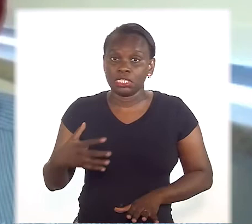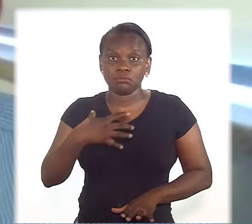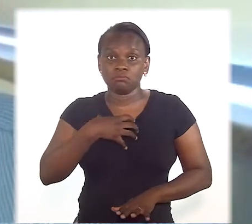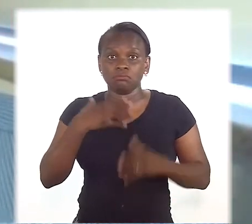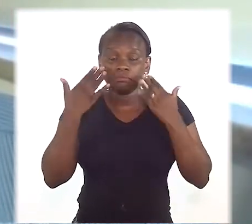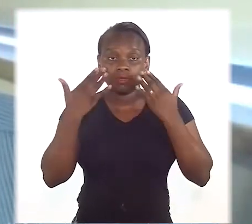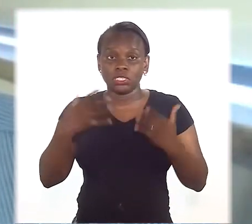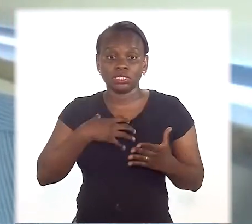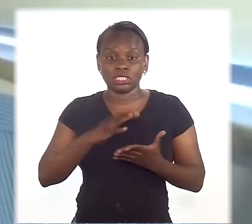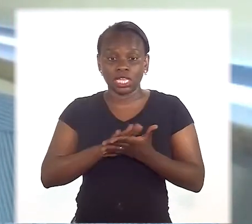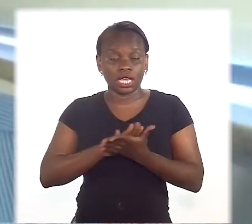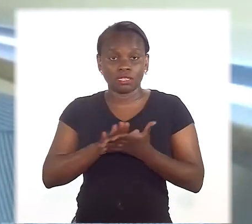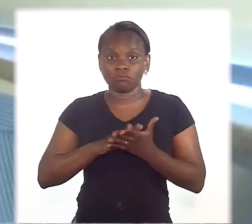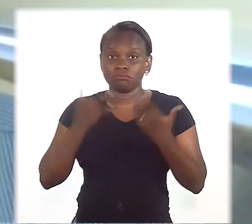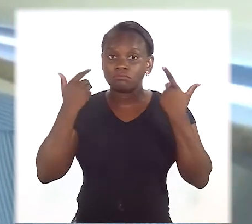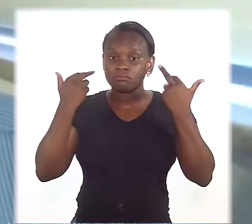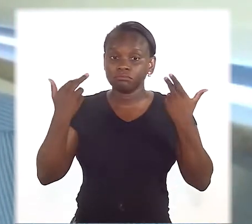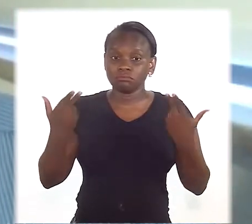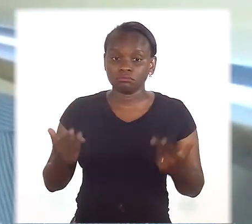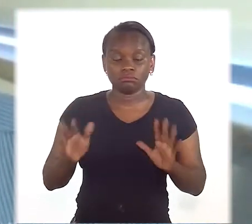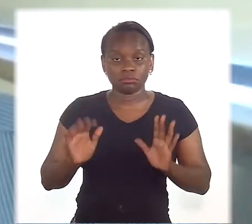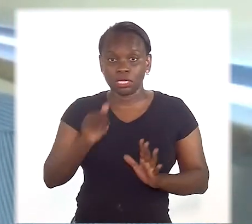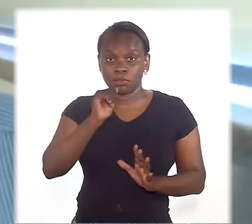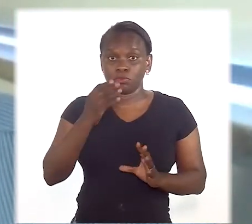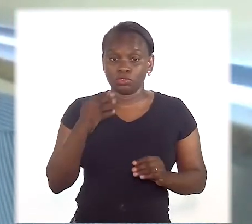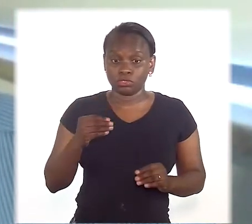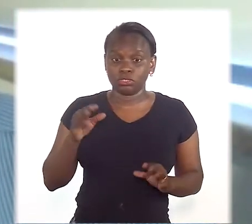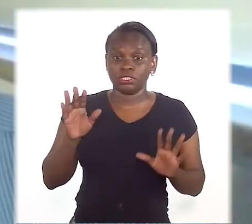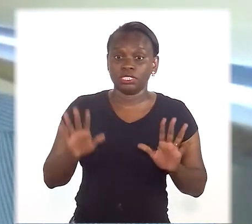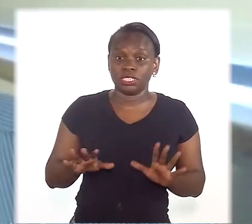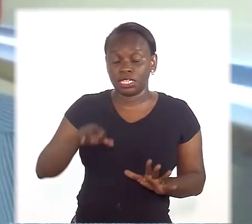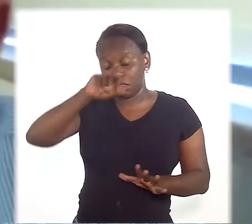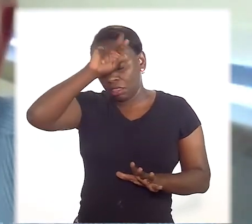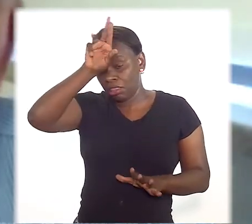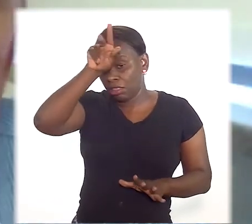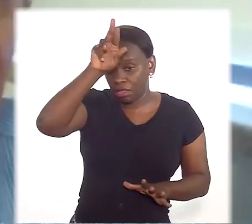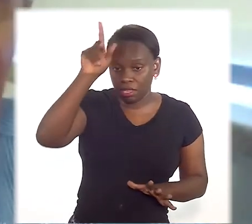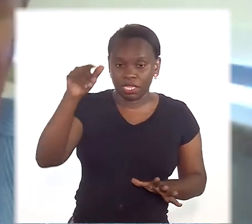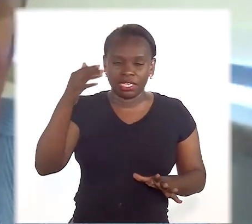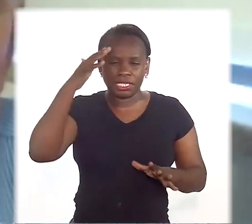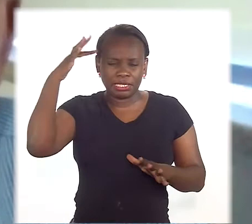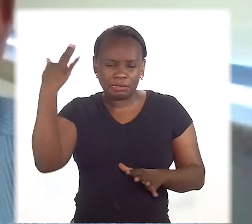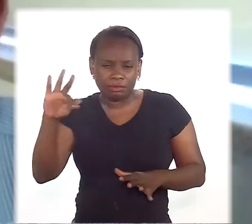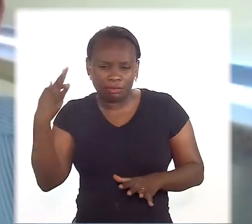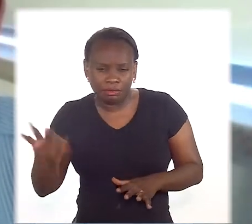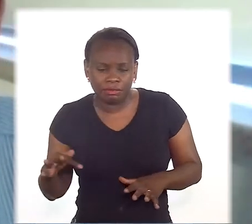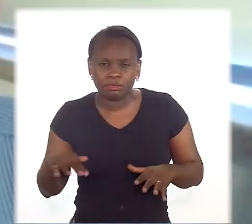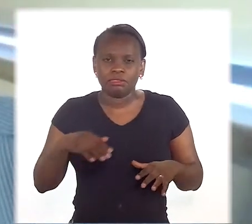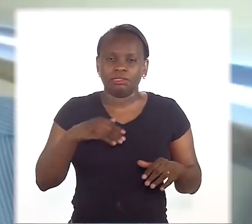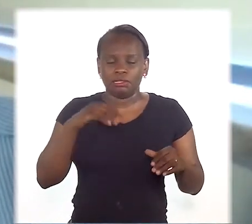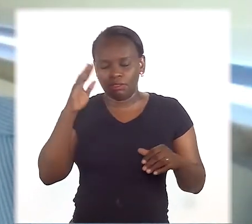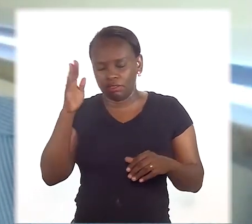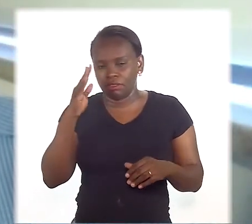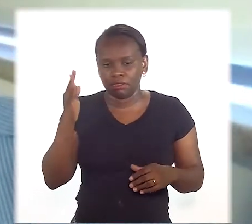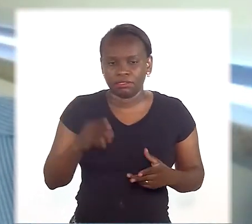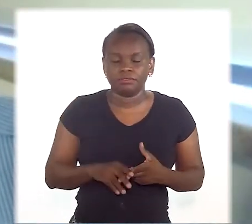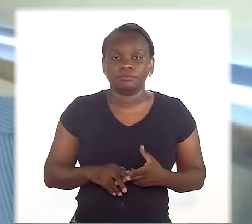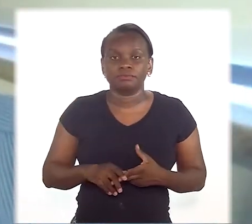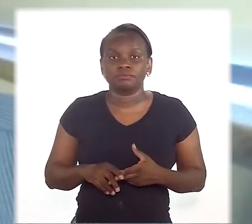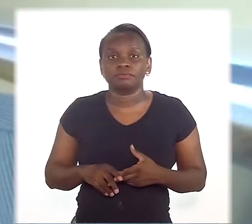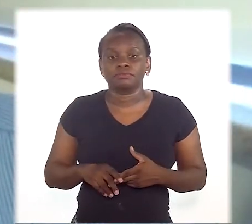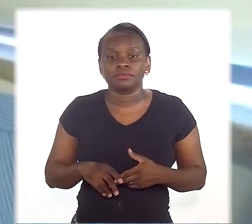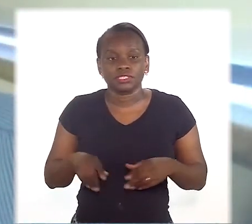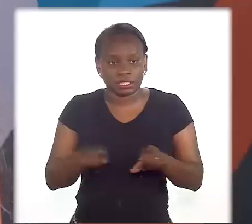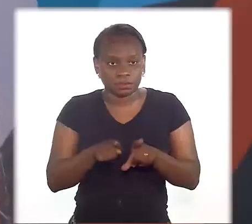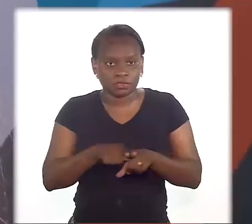apresentar sintomas negativos desta grande quantidade, tais como embriaguez, ressaca, dores de cabeça.